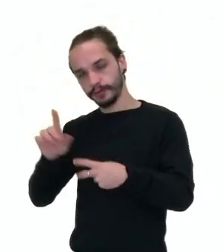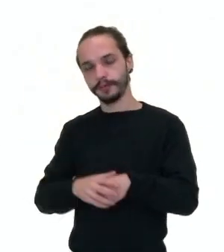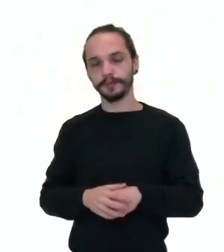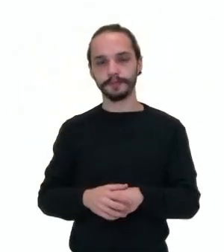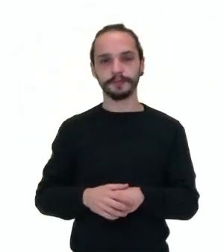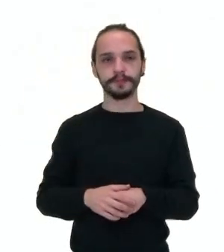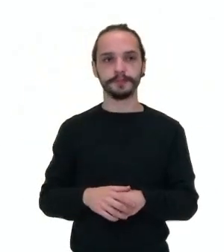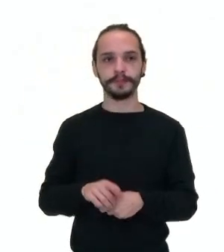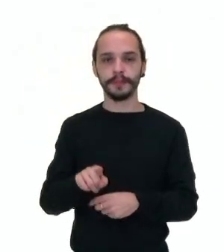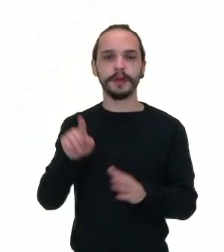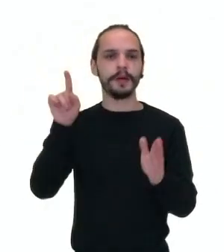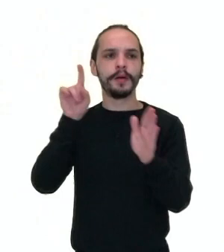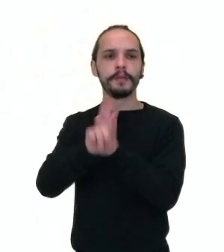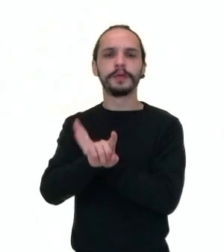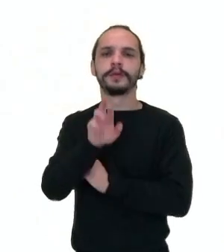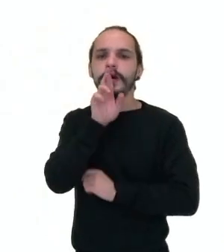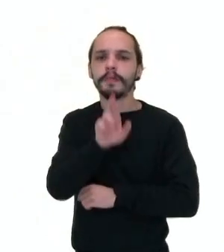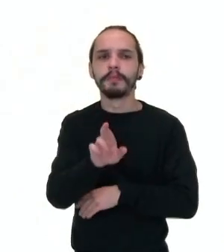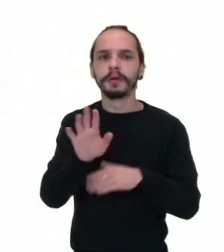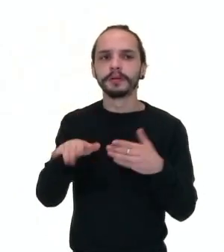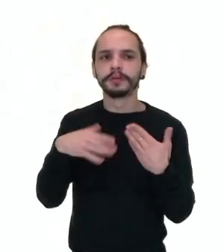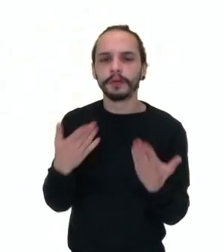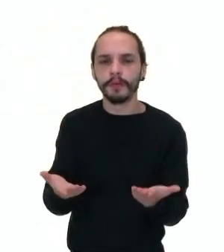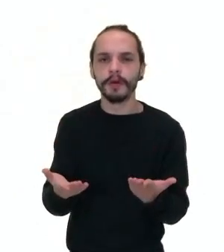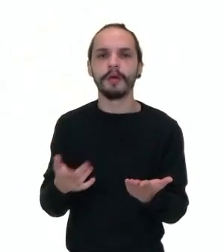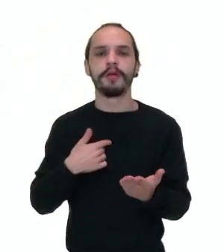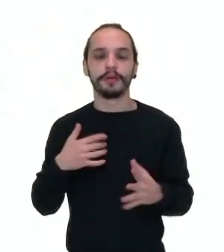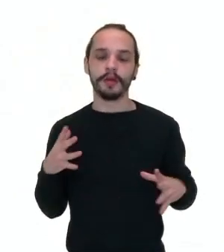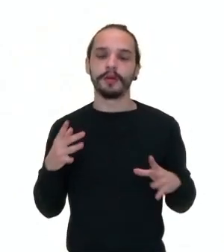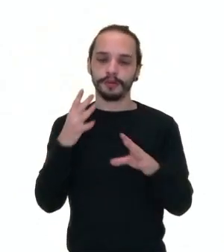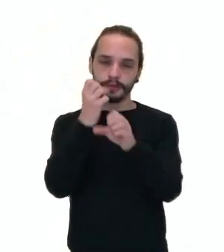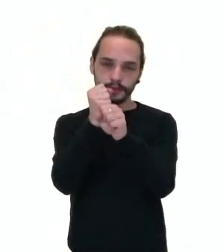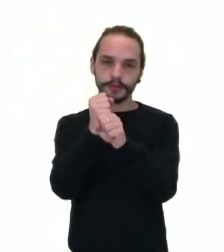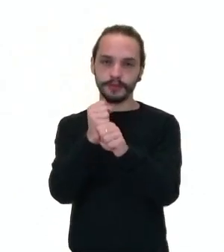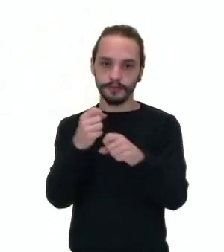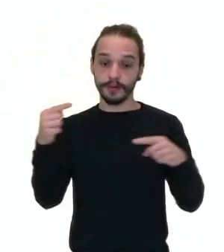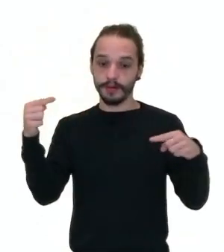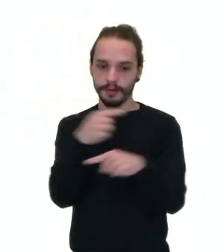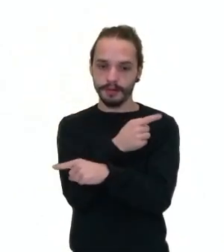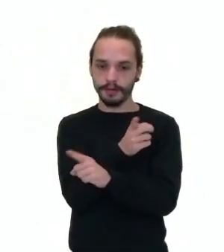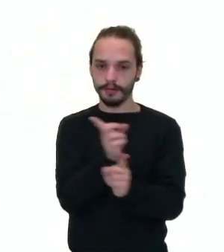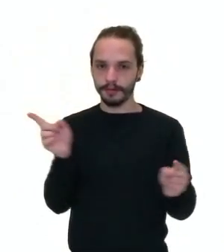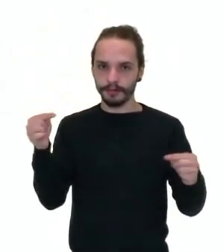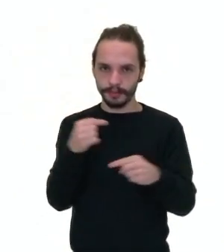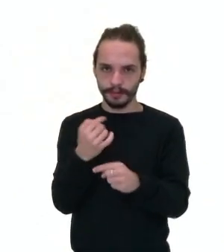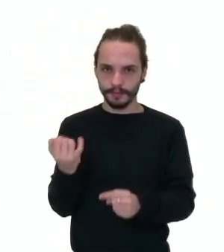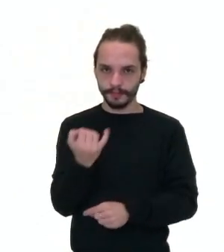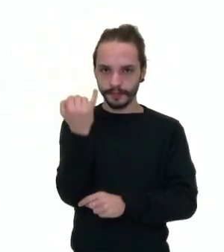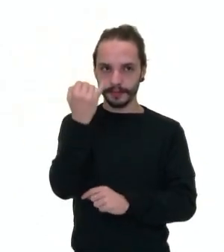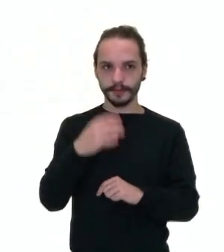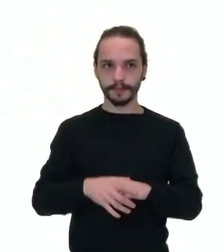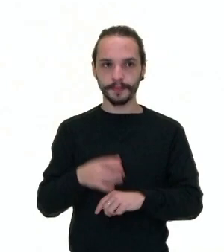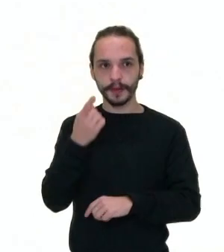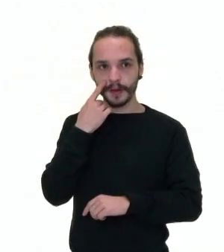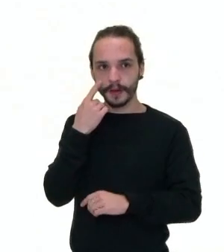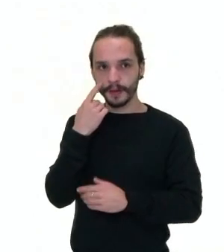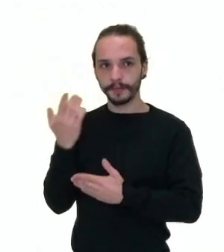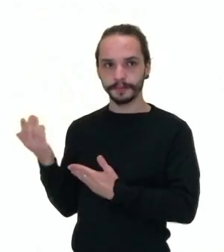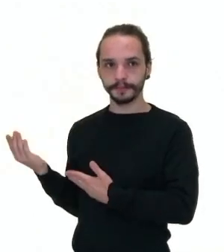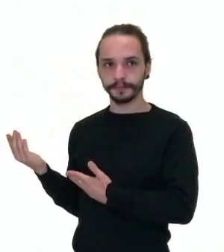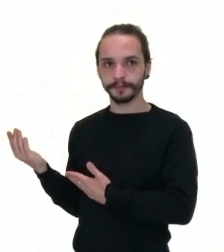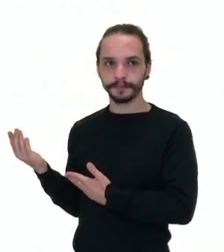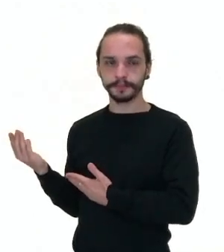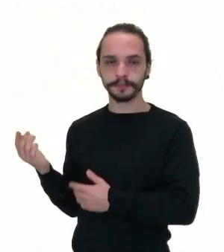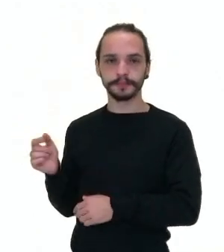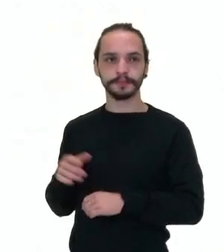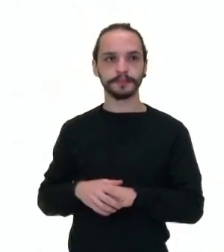minha pergunta é qual a força resultante? Vou realizar a soma vetorial. Vejam que aqui, nessa fórmula da soma vetorial, eu